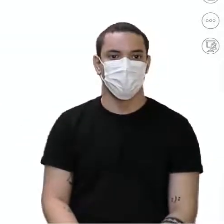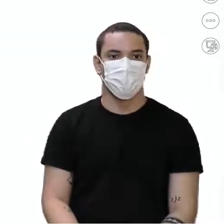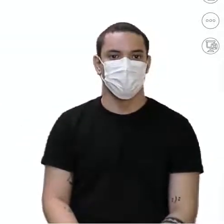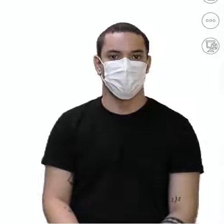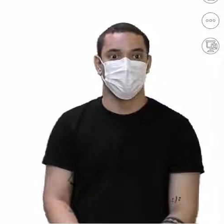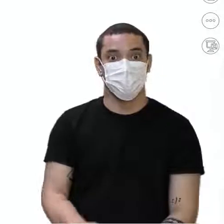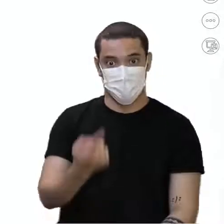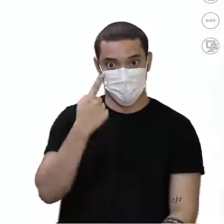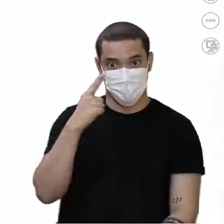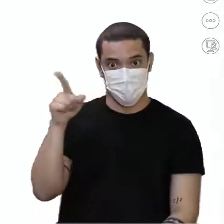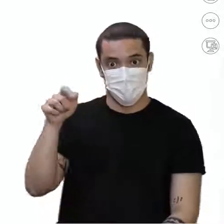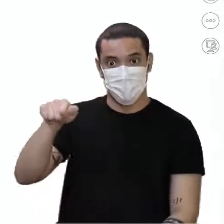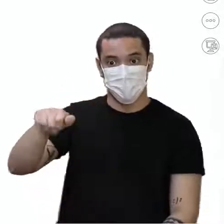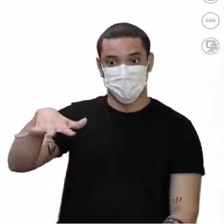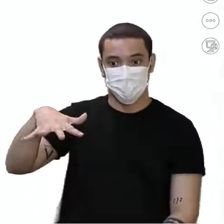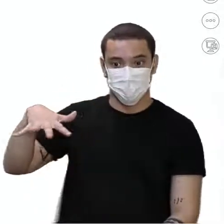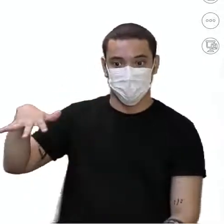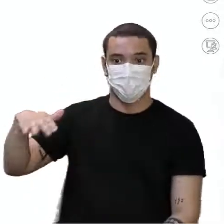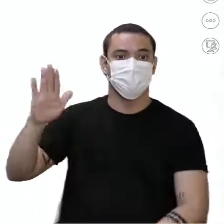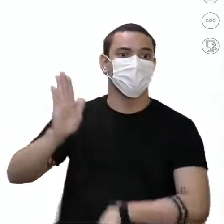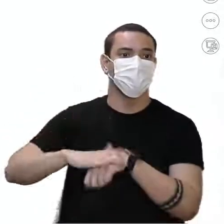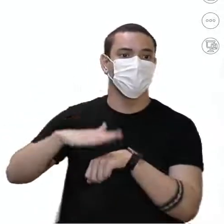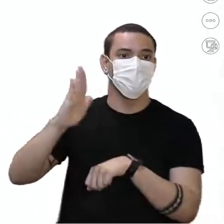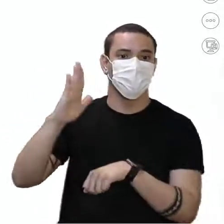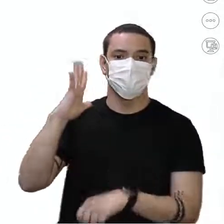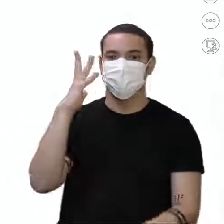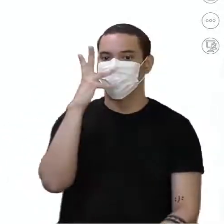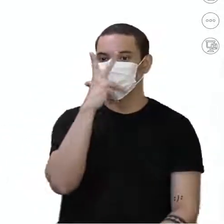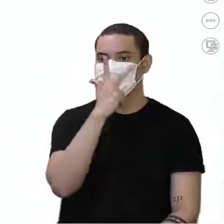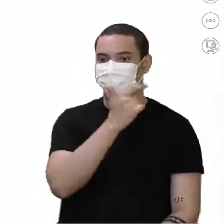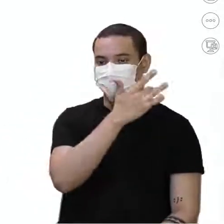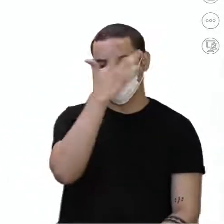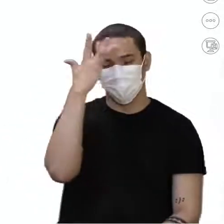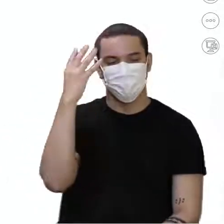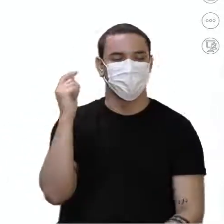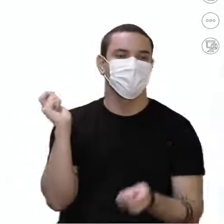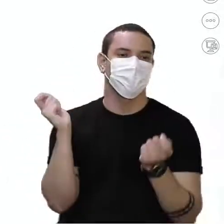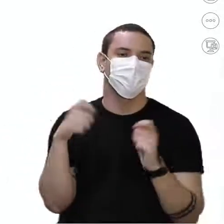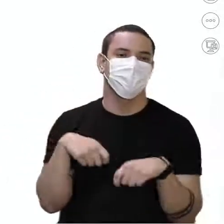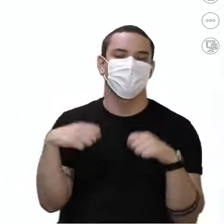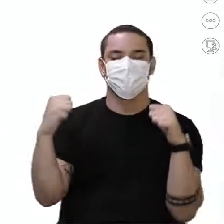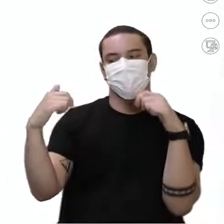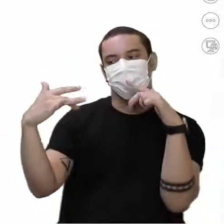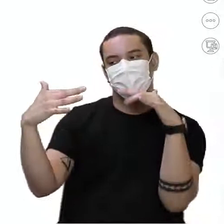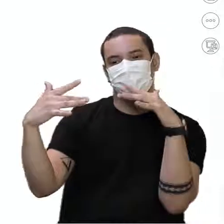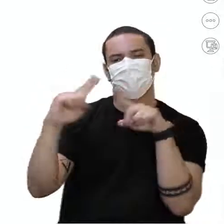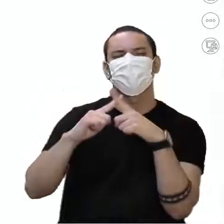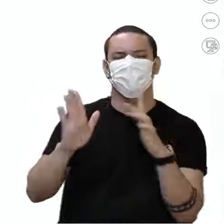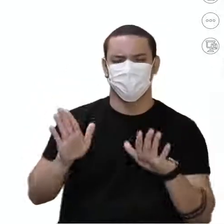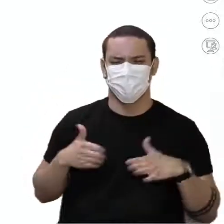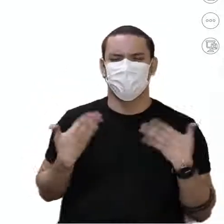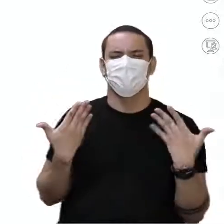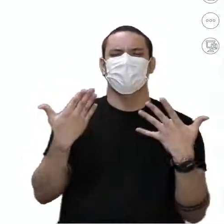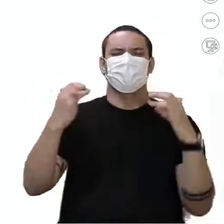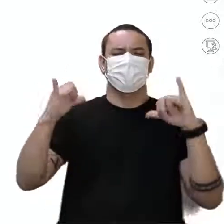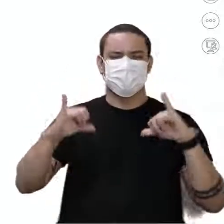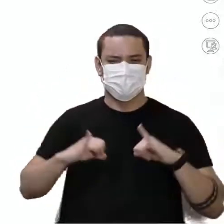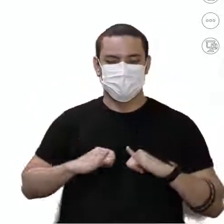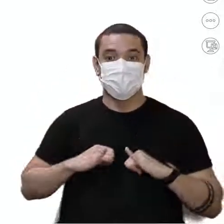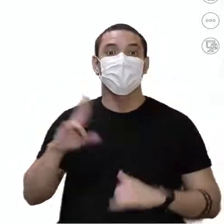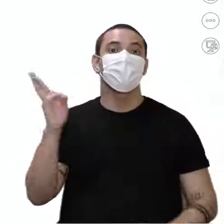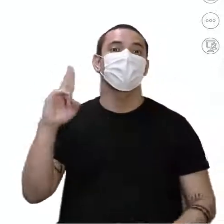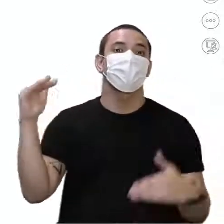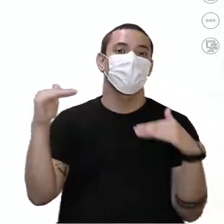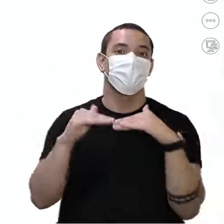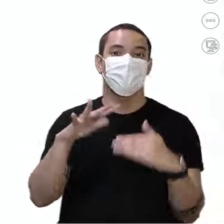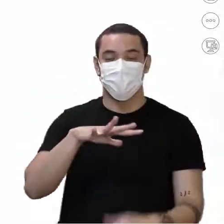essa situação, a situação mais bonita que uma pessoa pode estar, mas também mais assustadora, né, gente? Quem concorda, respira.